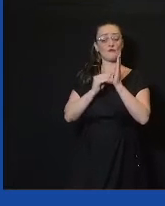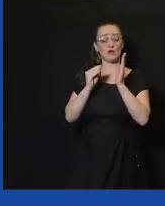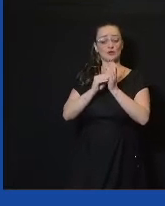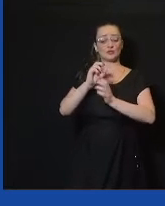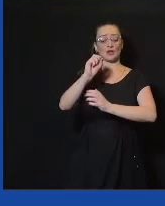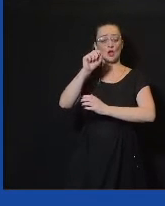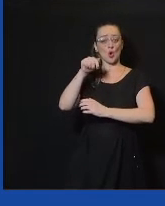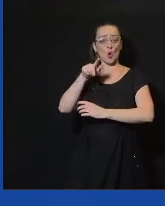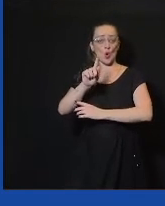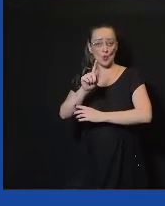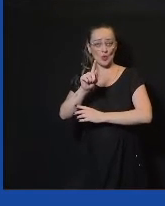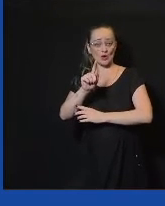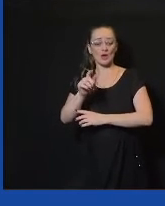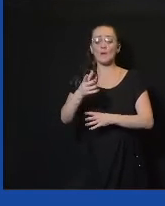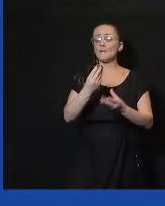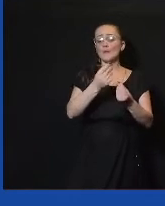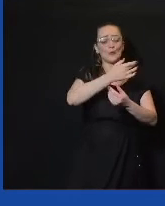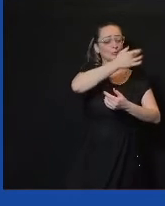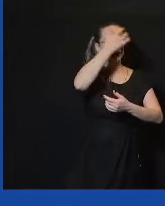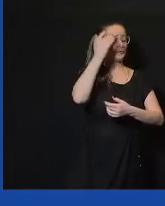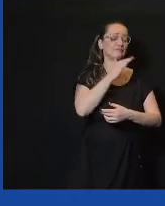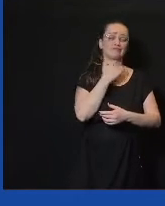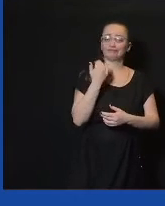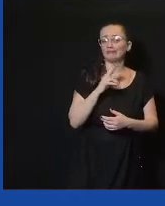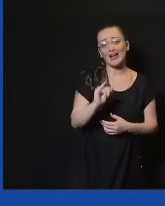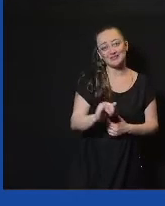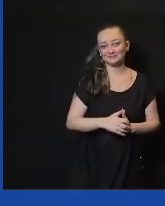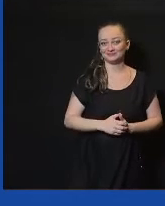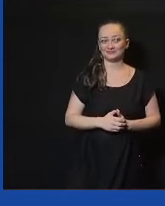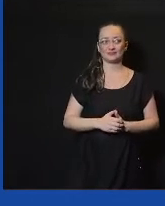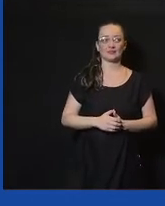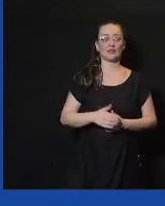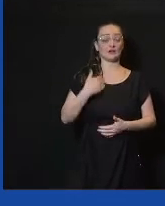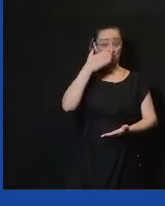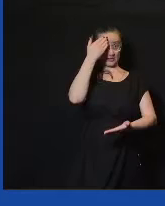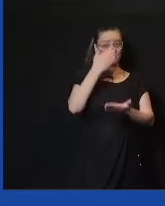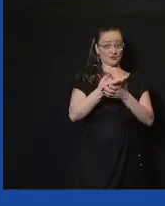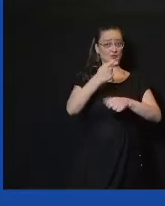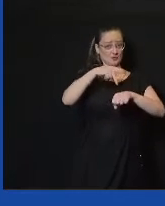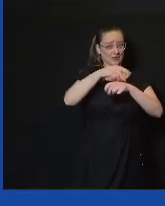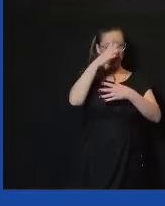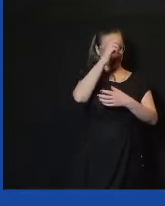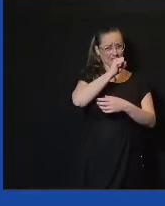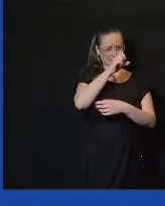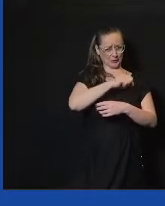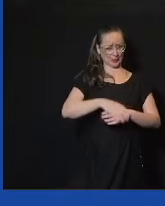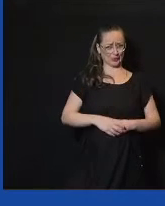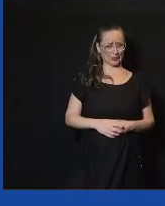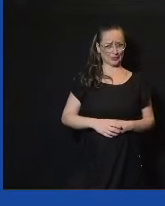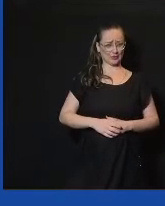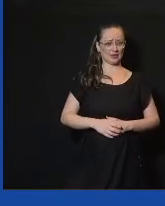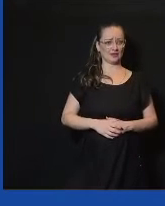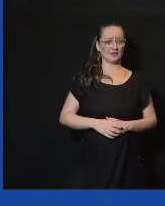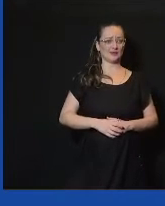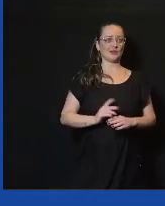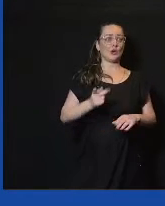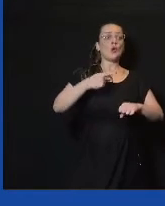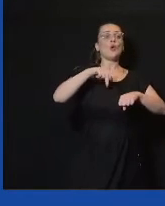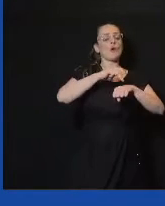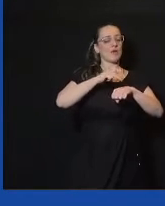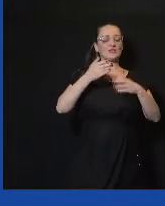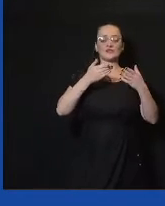sociais. E você acha que o país aprendeu isso? É isso que eu concordo com isso. O país ficou muito